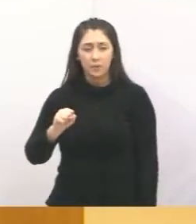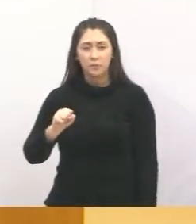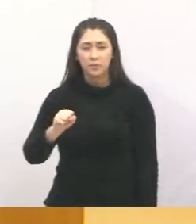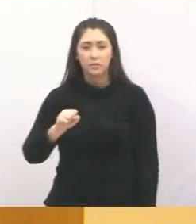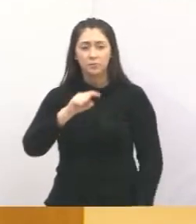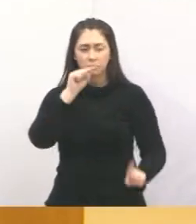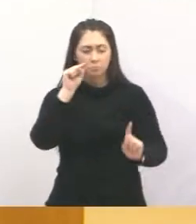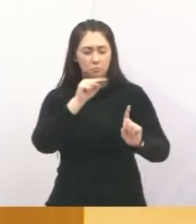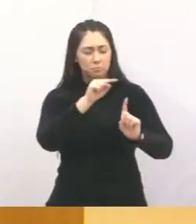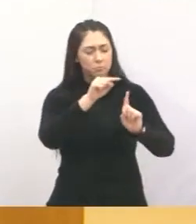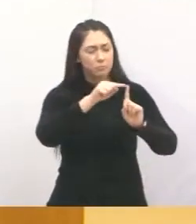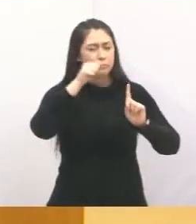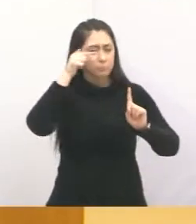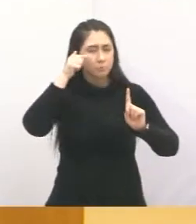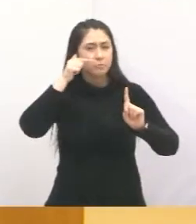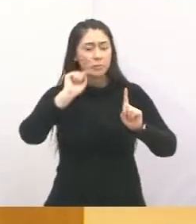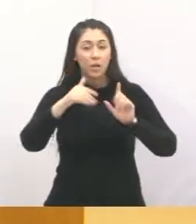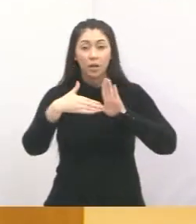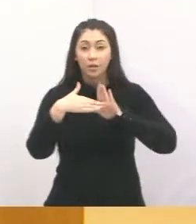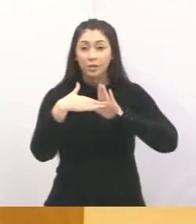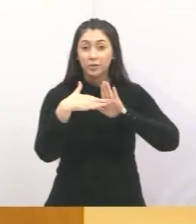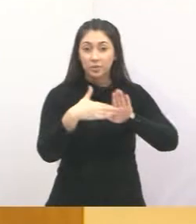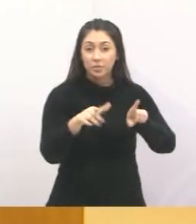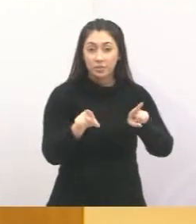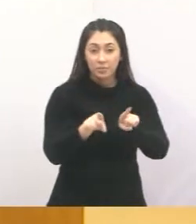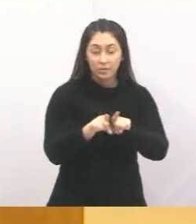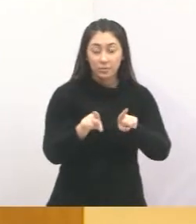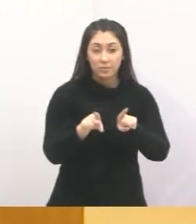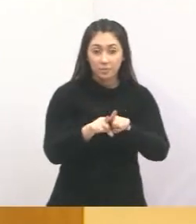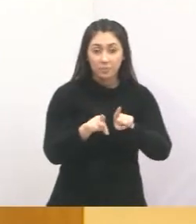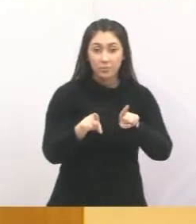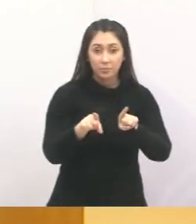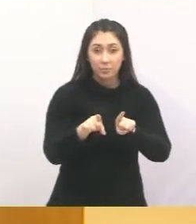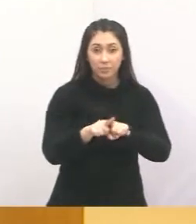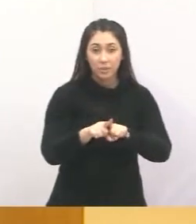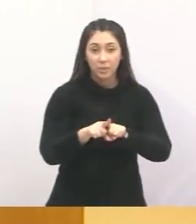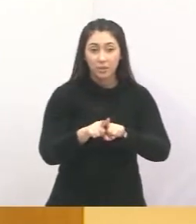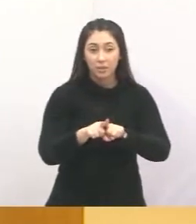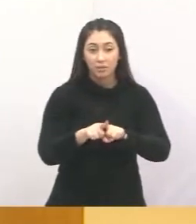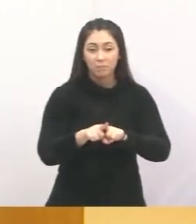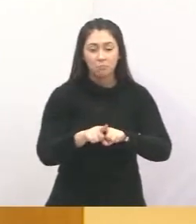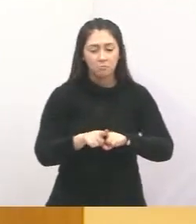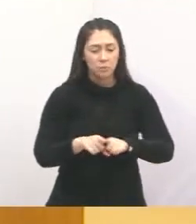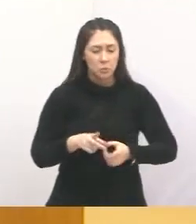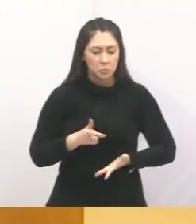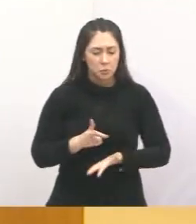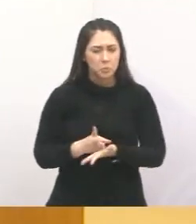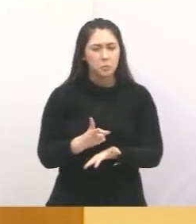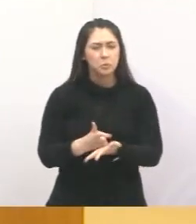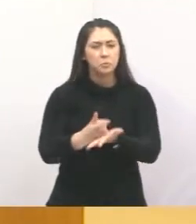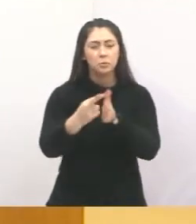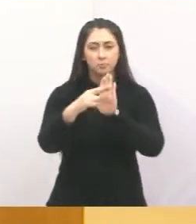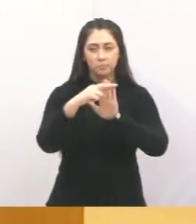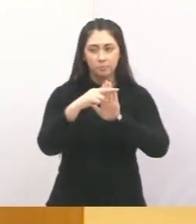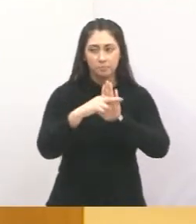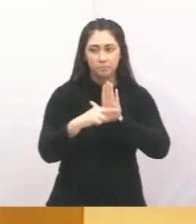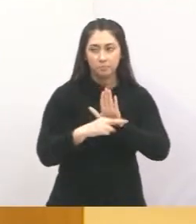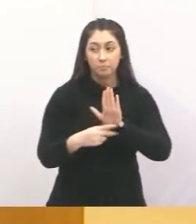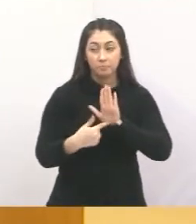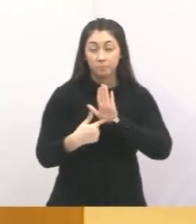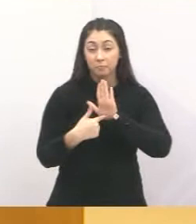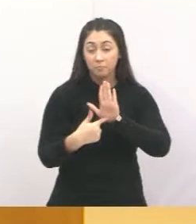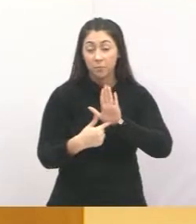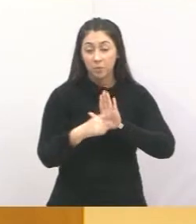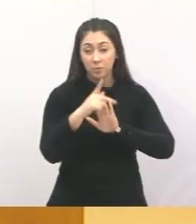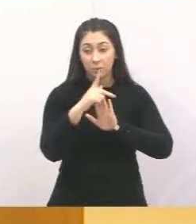meta autorial, contribuindo assim para a sustentabilidade do regime. Destaca-se que o presente